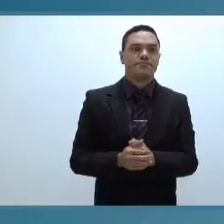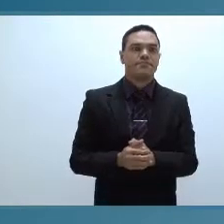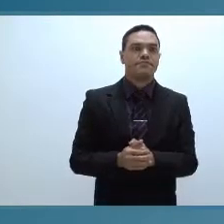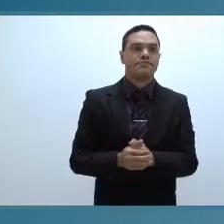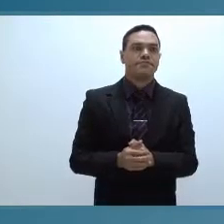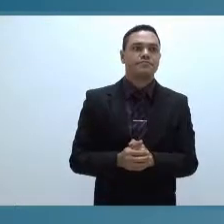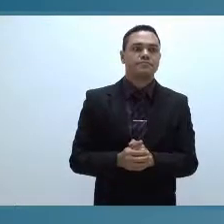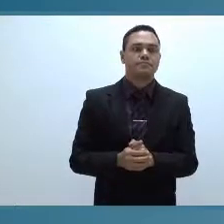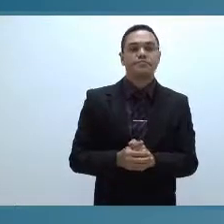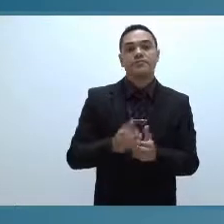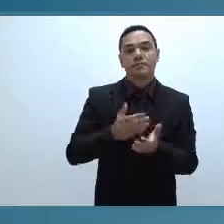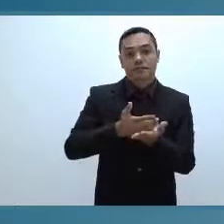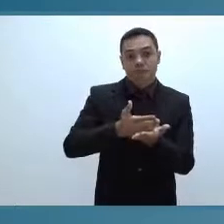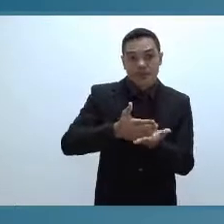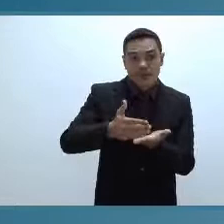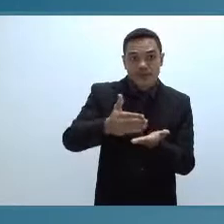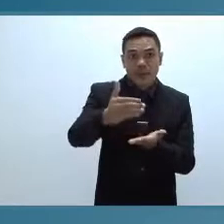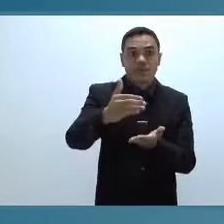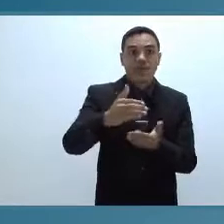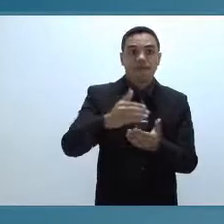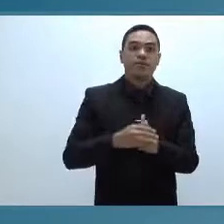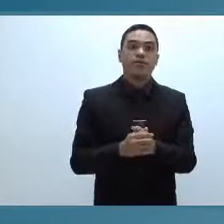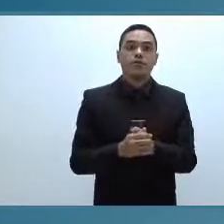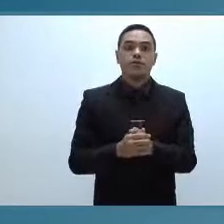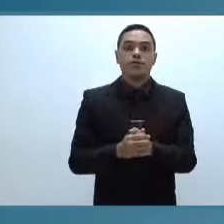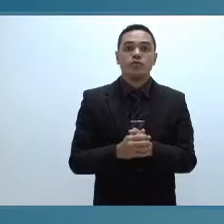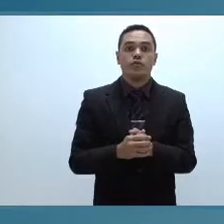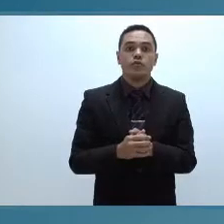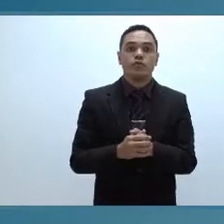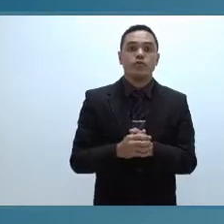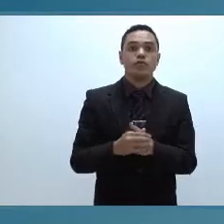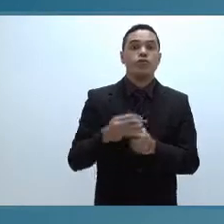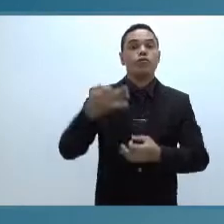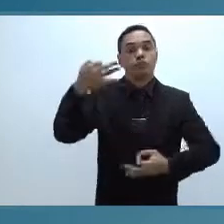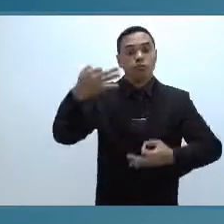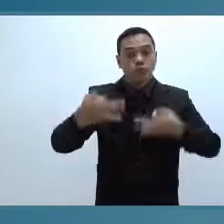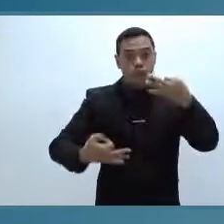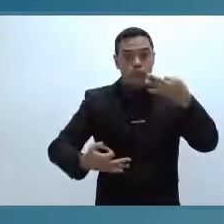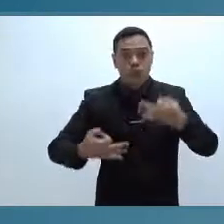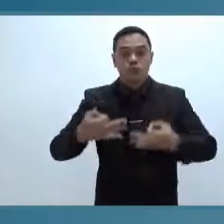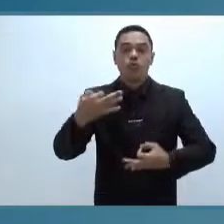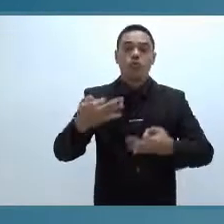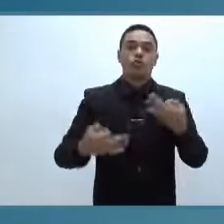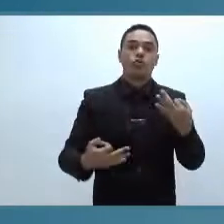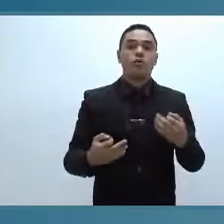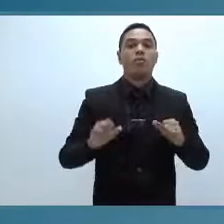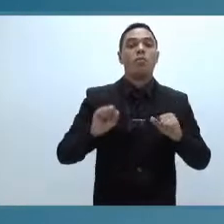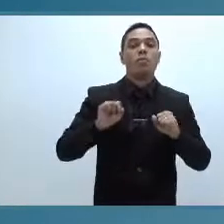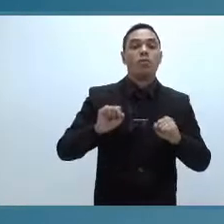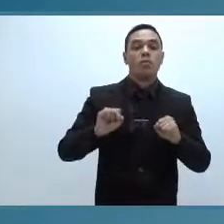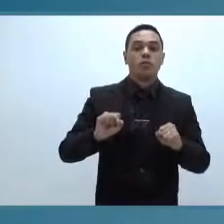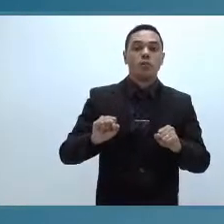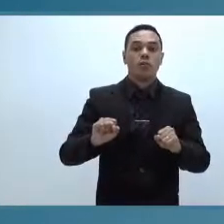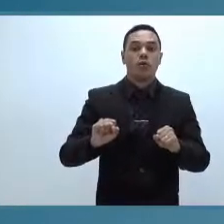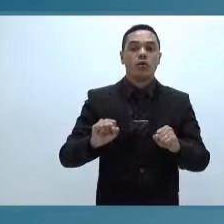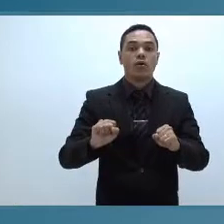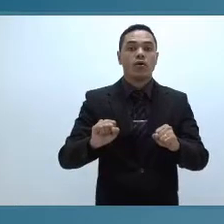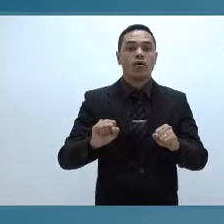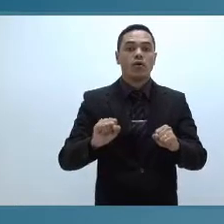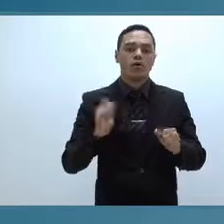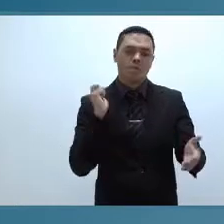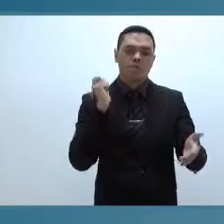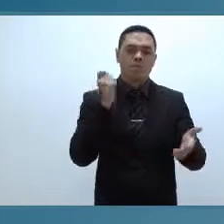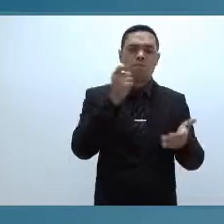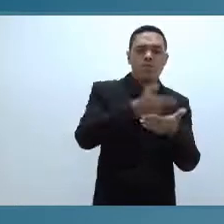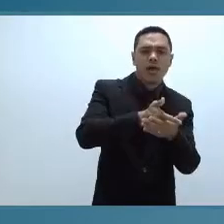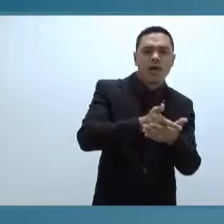A partir de agora, o jurisdicionado devedor poderá optar por liquidar pagamentos em